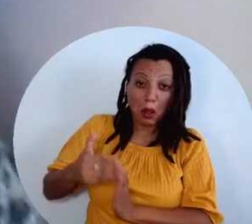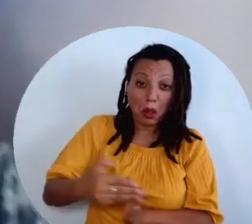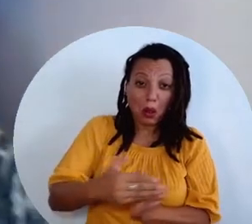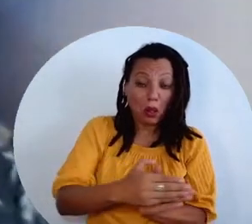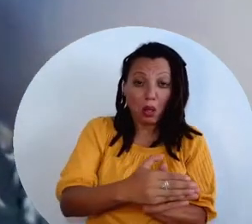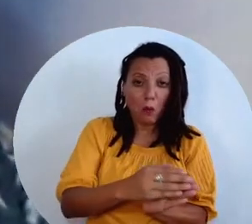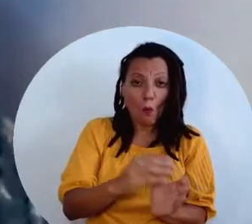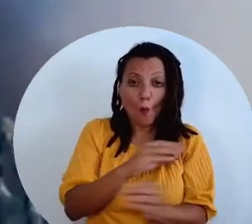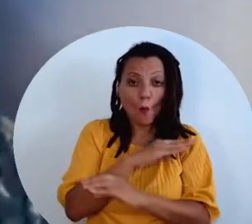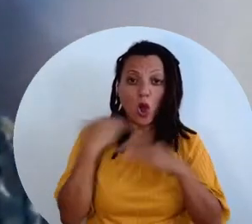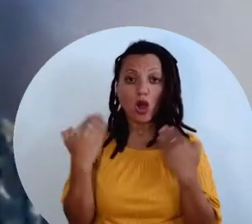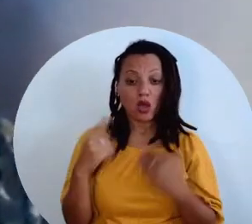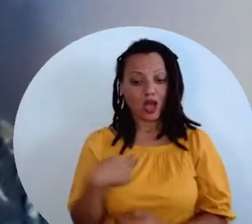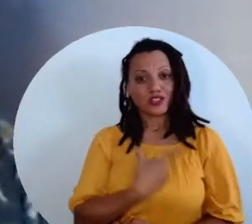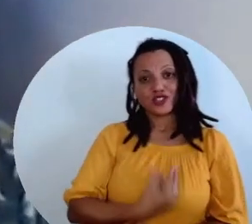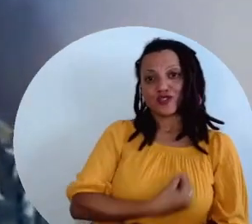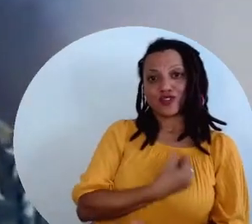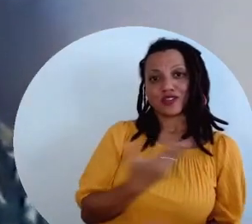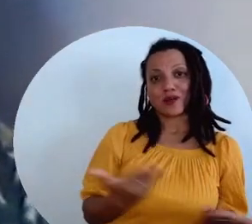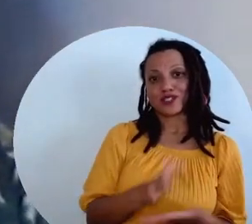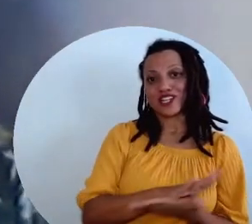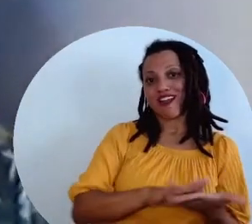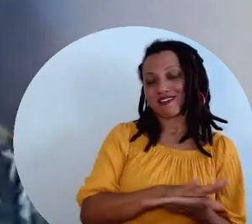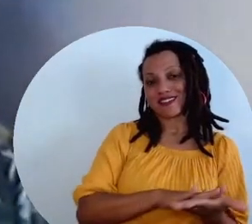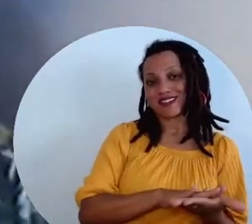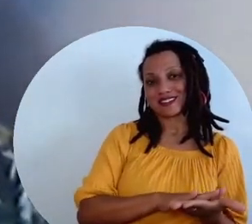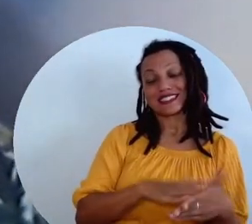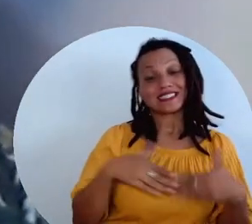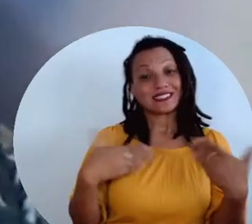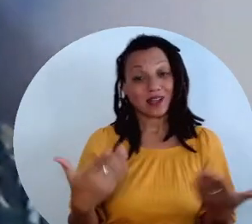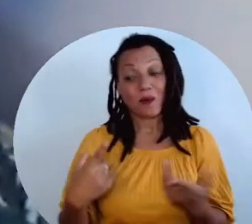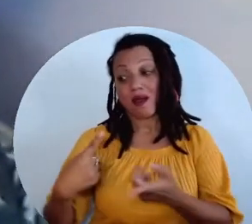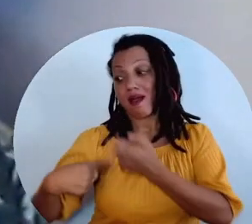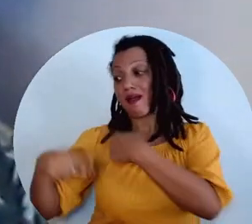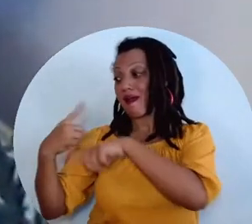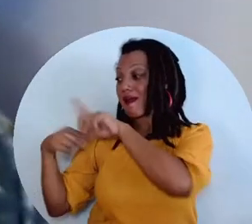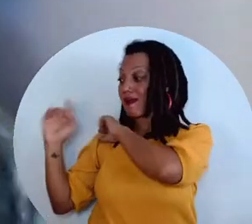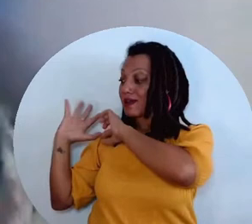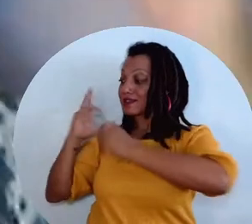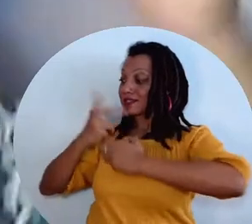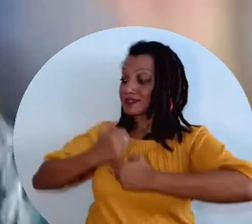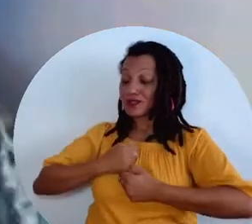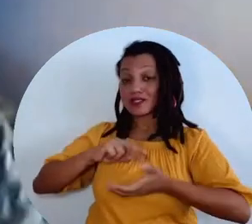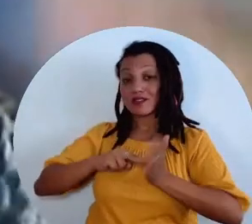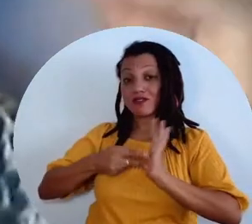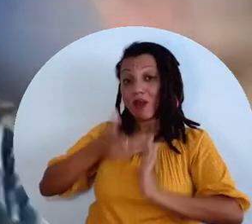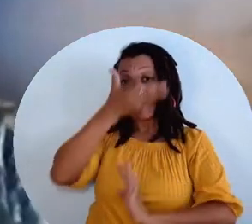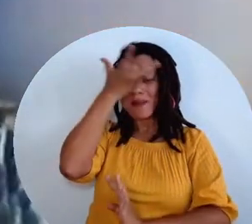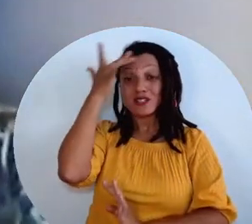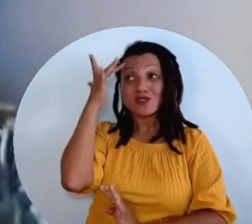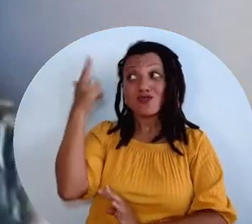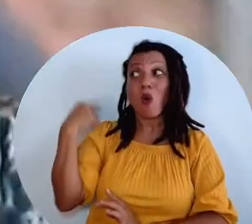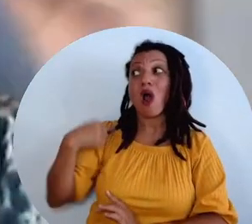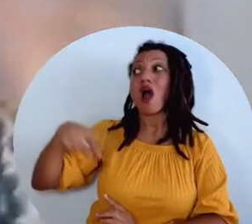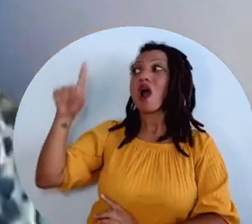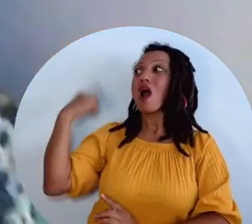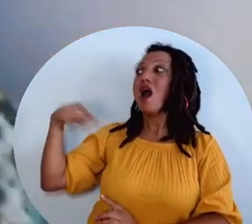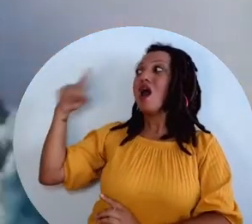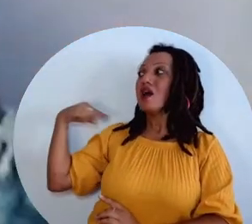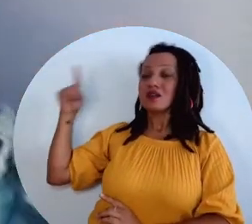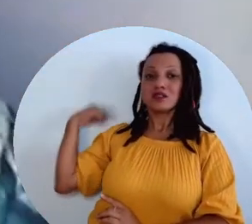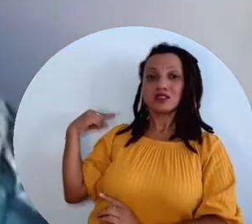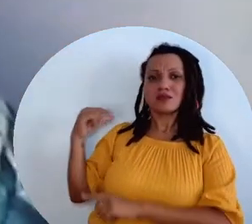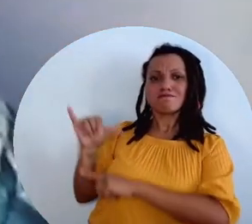isso. O ancestral é aquelas pessoas que vieram antes de você, que necessariamente tiveram